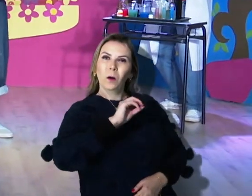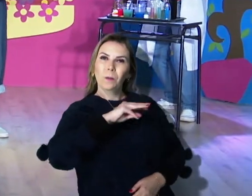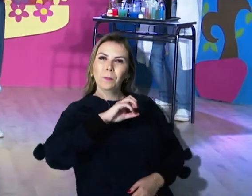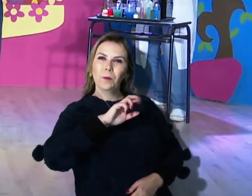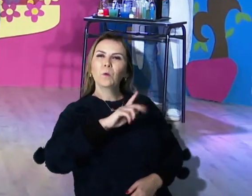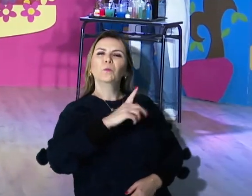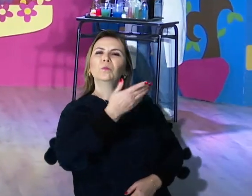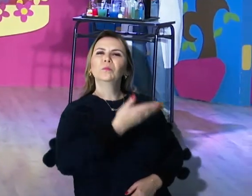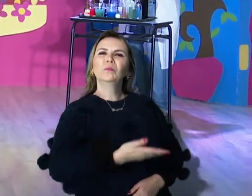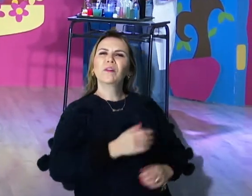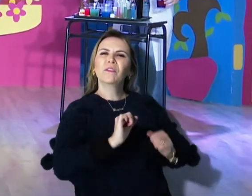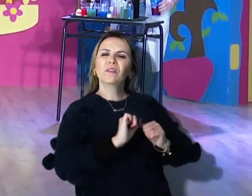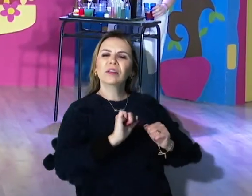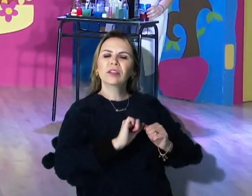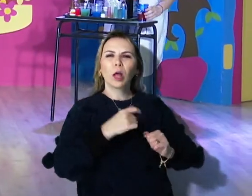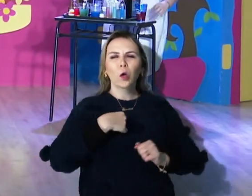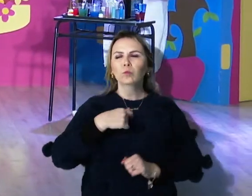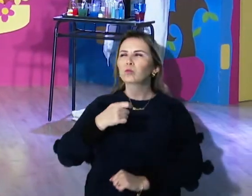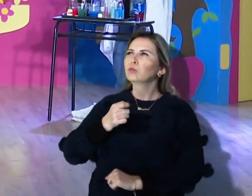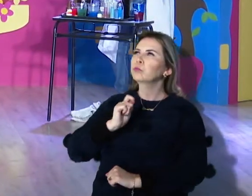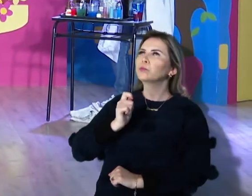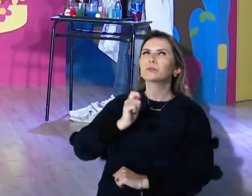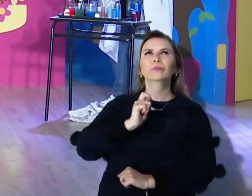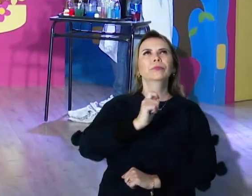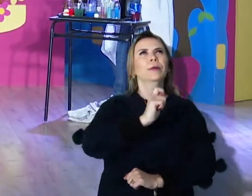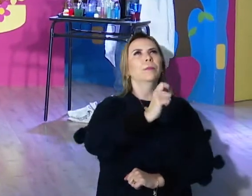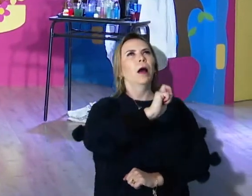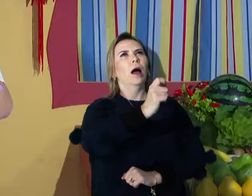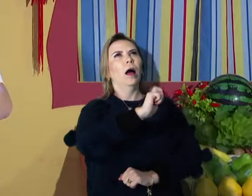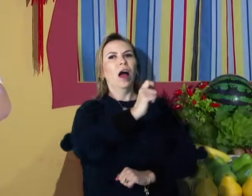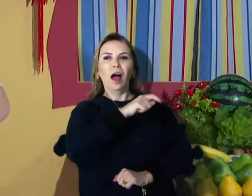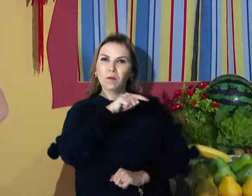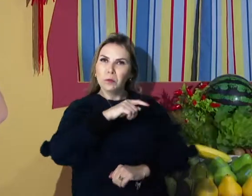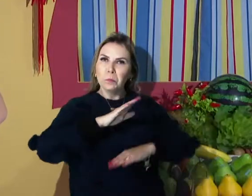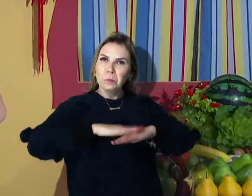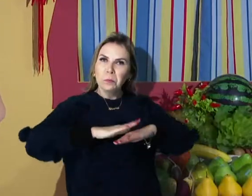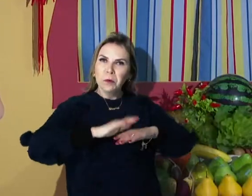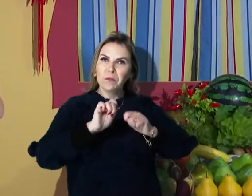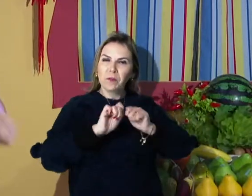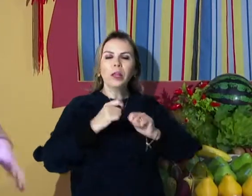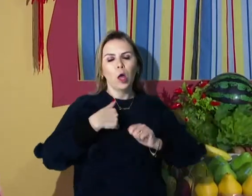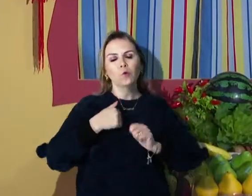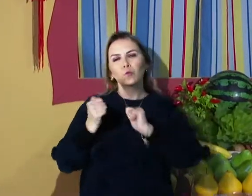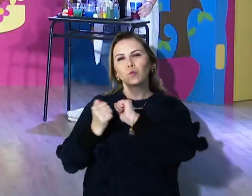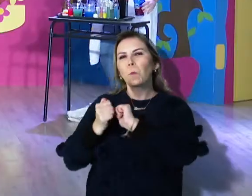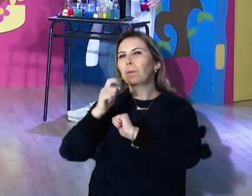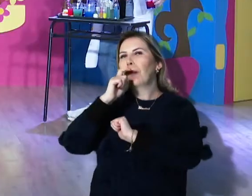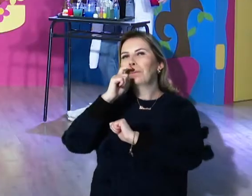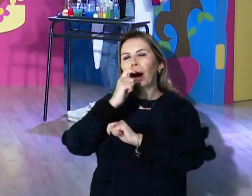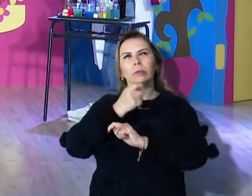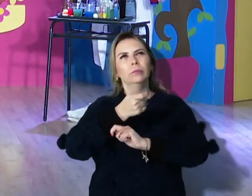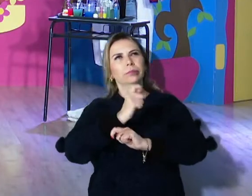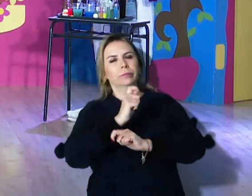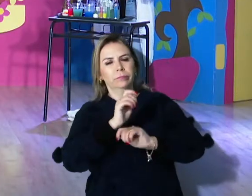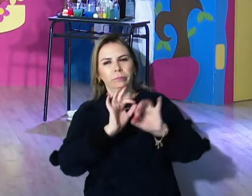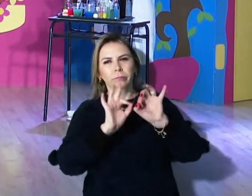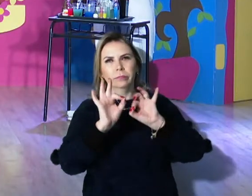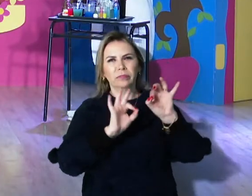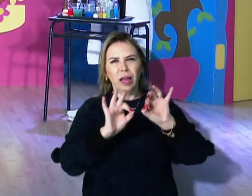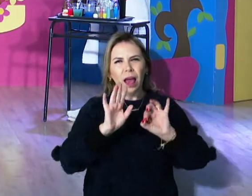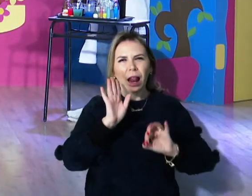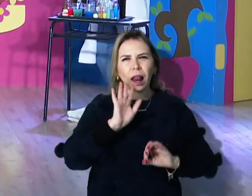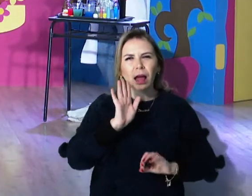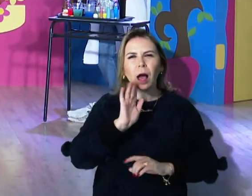fazendo? Eu tô empinando pipa. Ah, e foi você que fez a pipa? Aham, eu e meu pai. Nossa, e é legal empinar